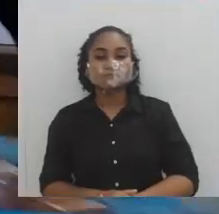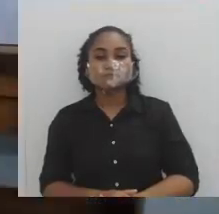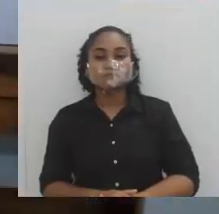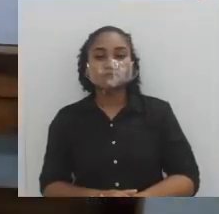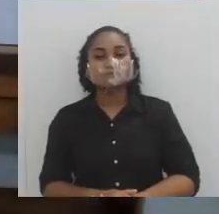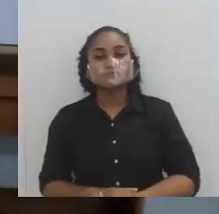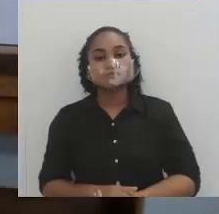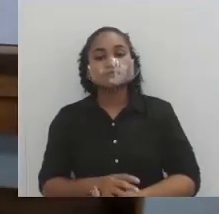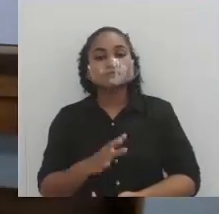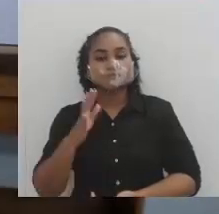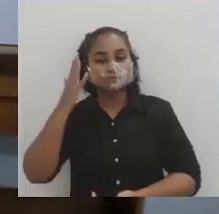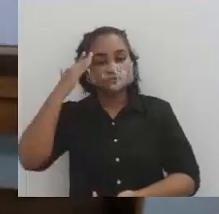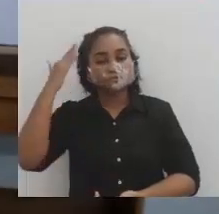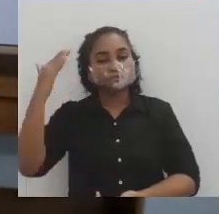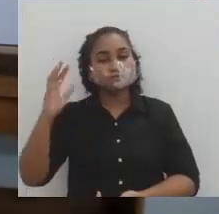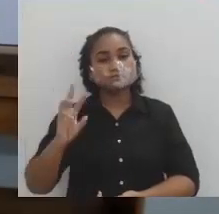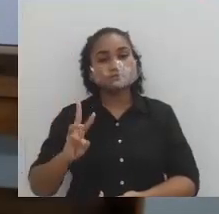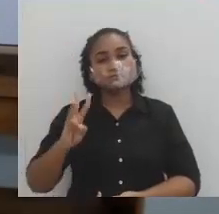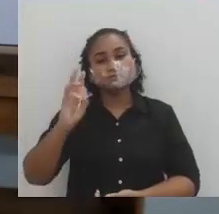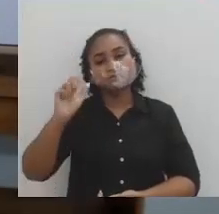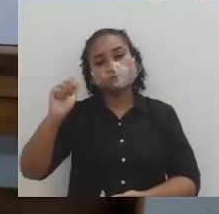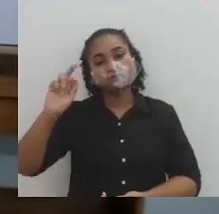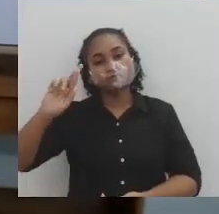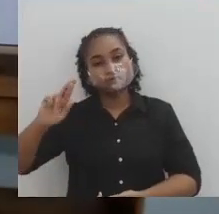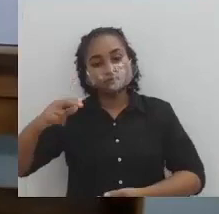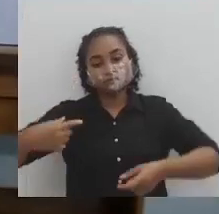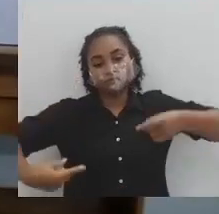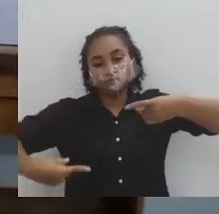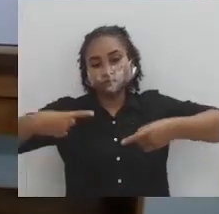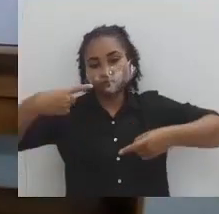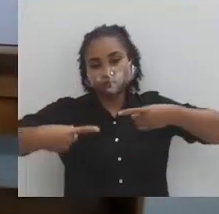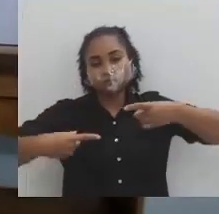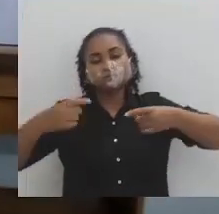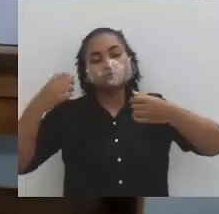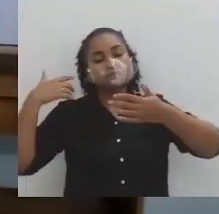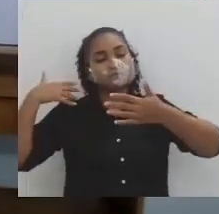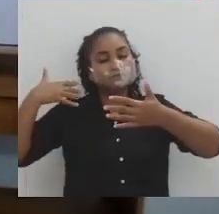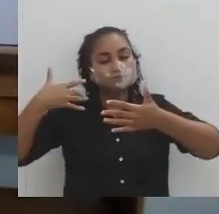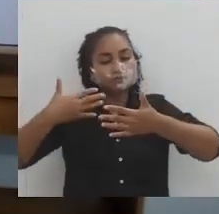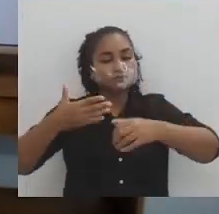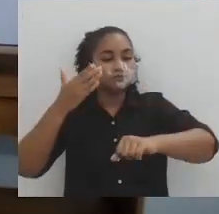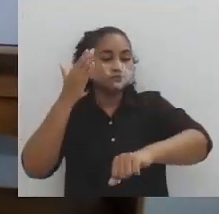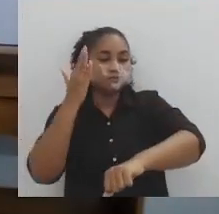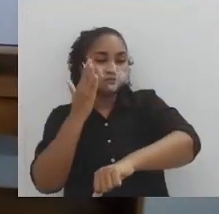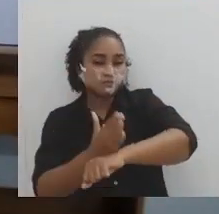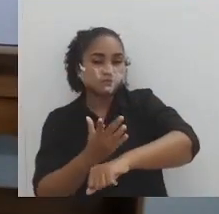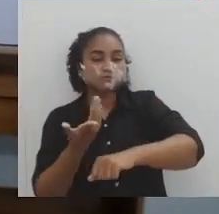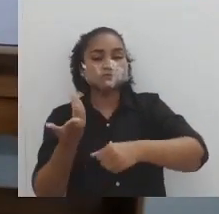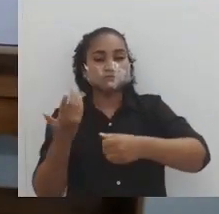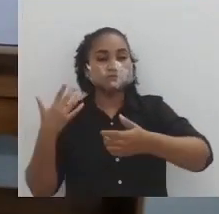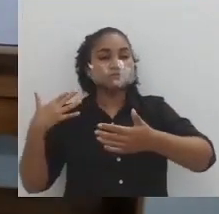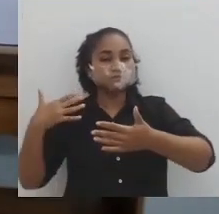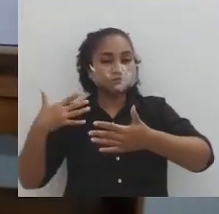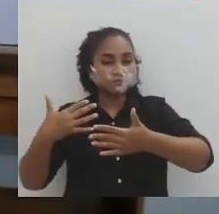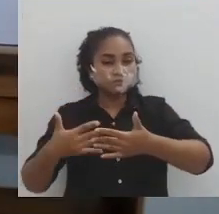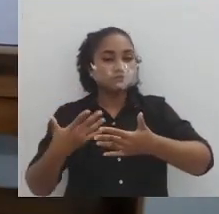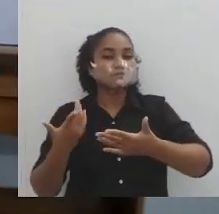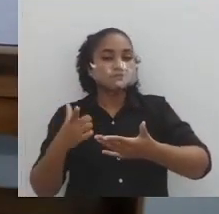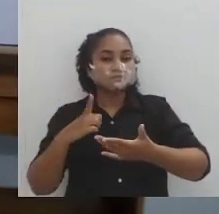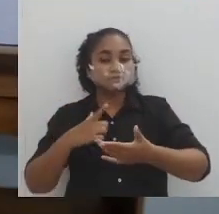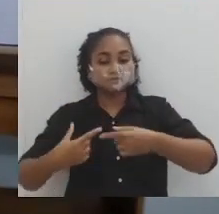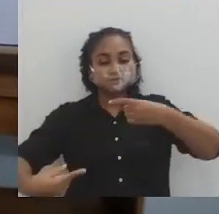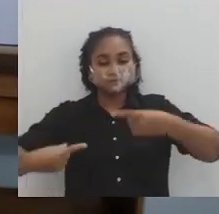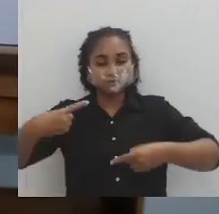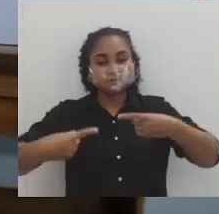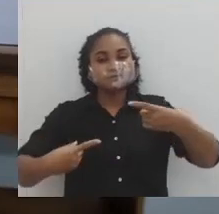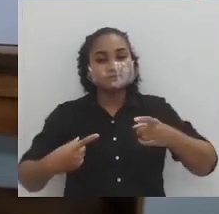Esse daqui também é bem famoso, o War. E aí faz uma referência a tudo que eu já falei na Idade Média, na Antiguidade, a questão da